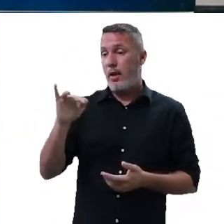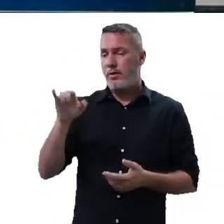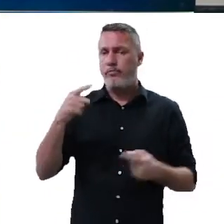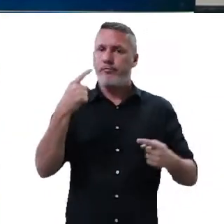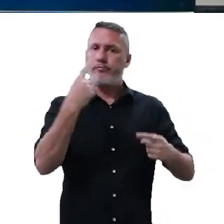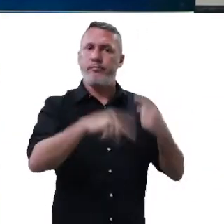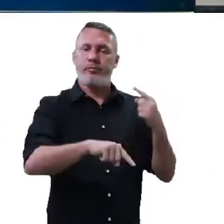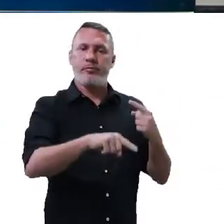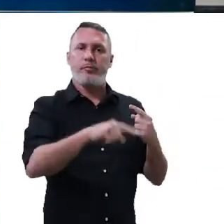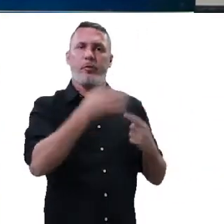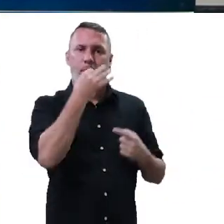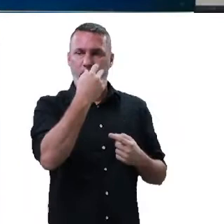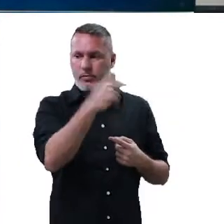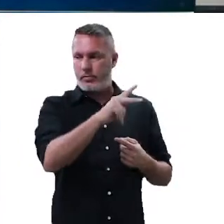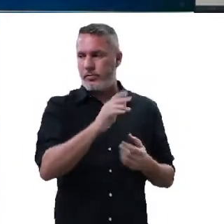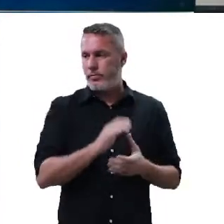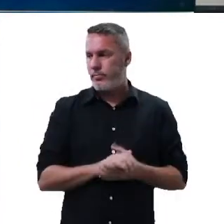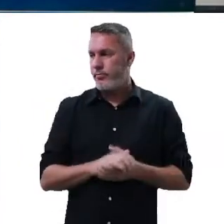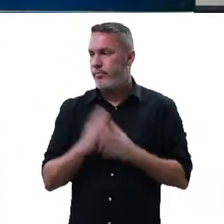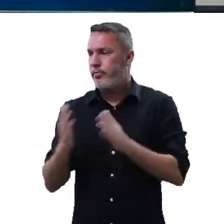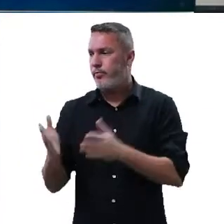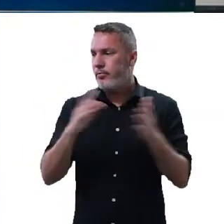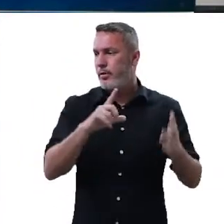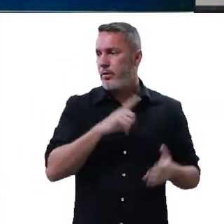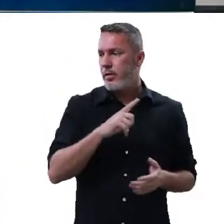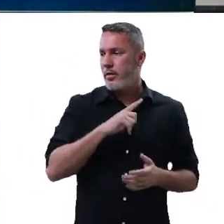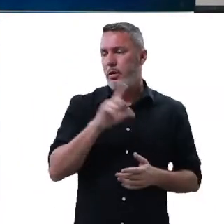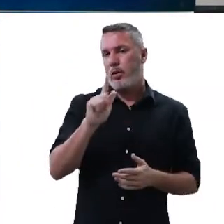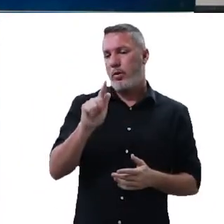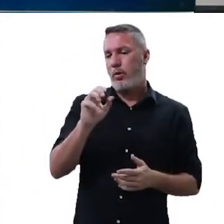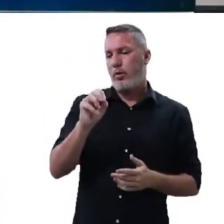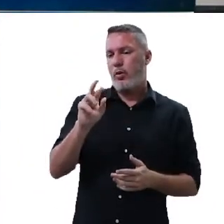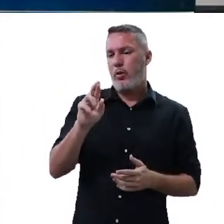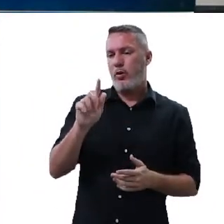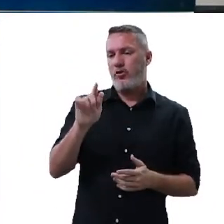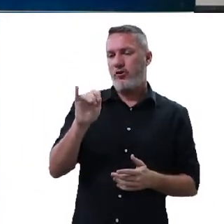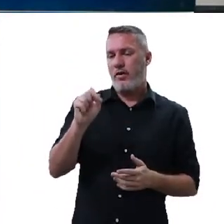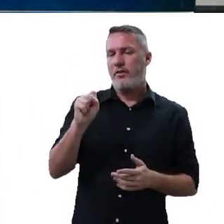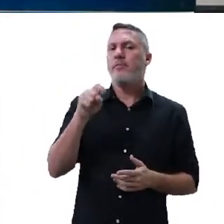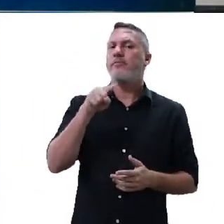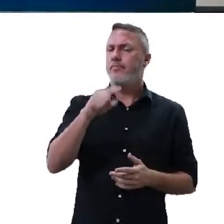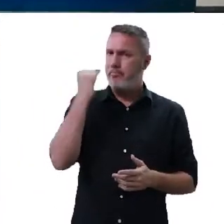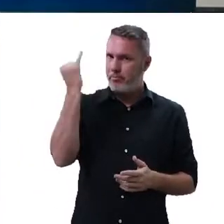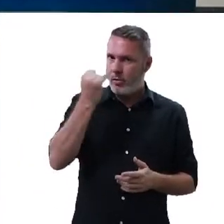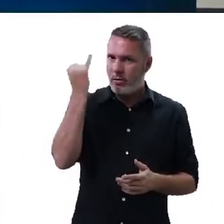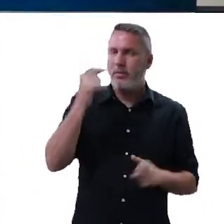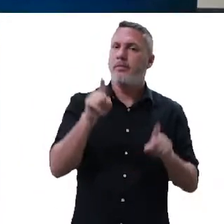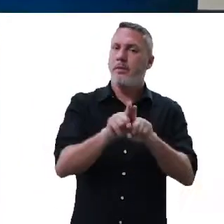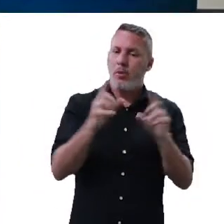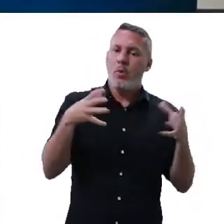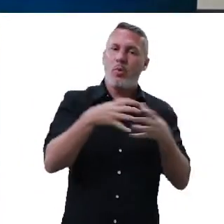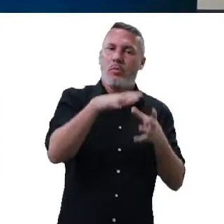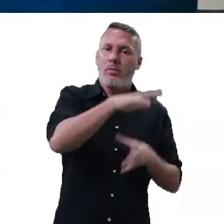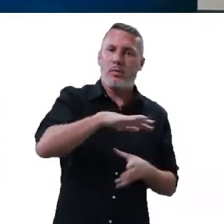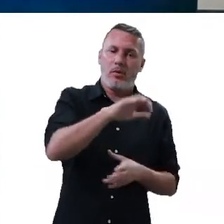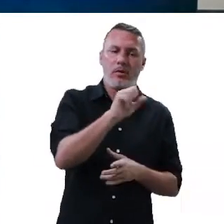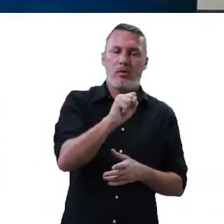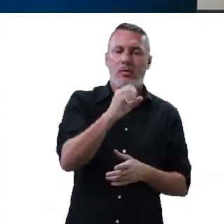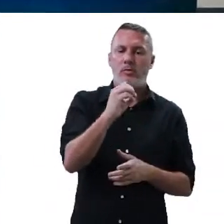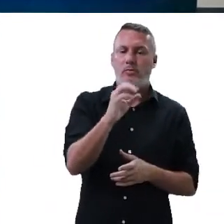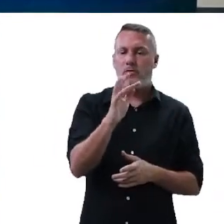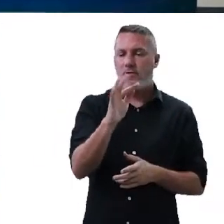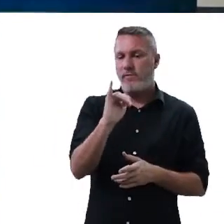completamente desse ponto aí. E nós temos então agora o Górgias, que é um outro sofista muito importante, no